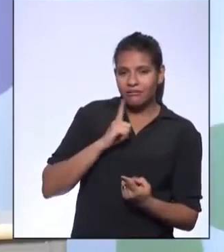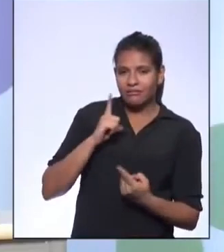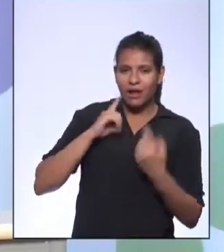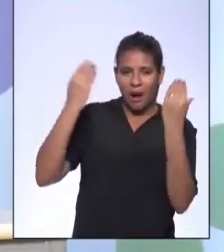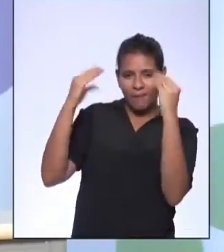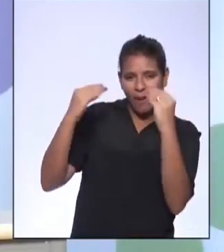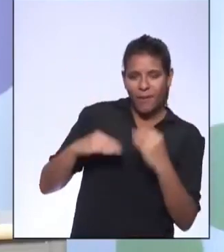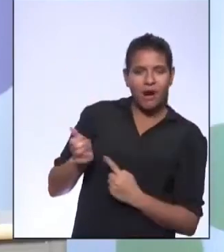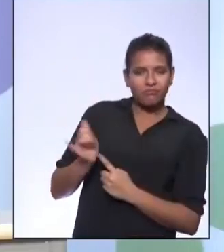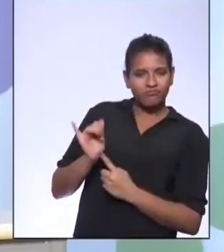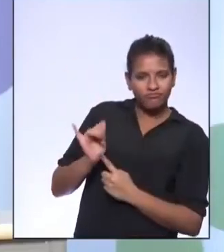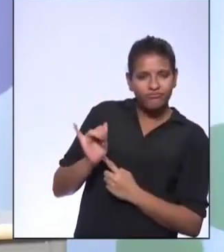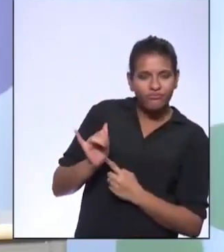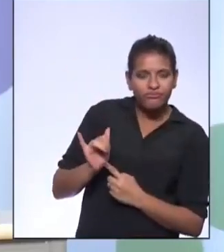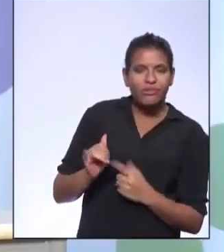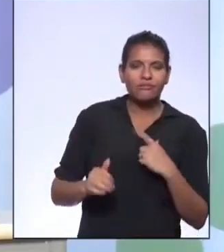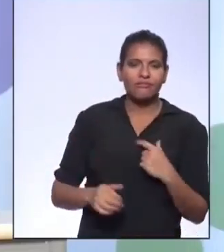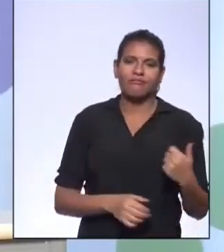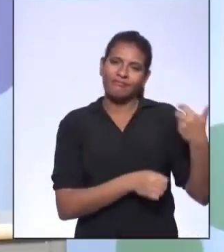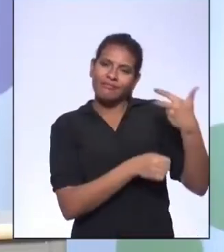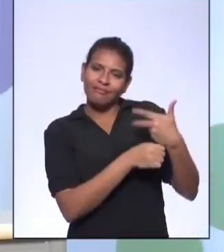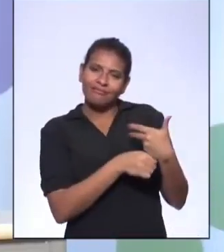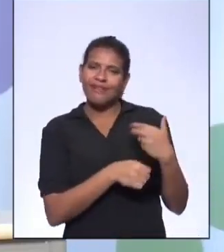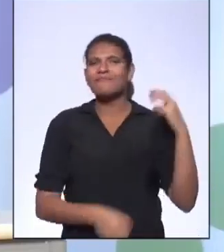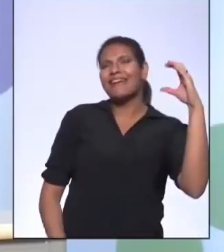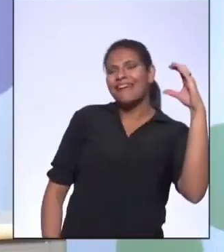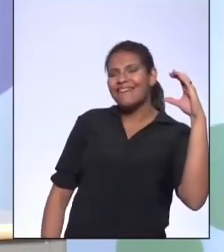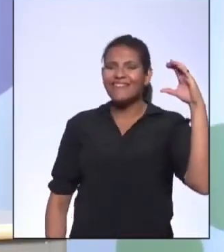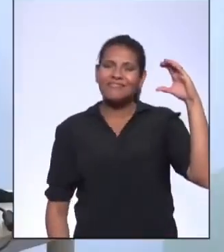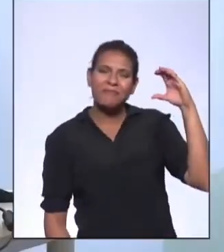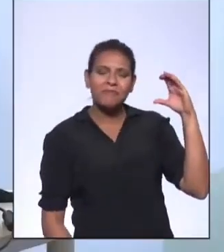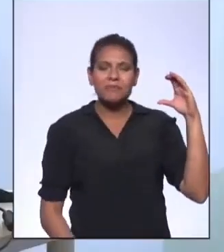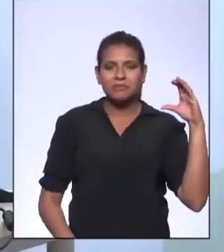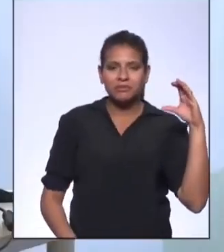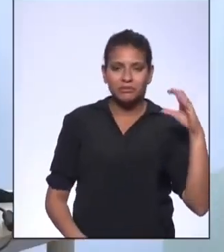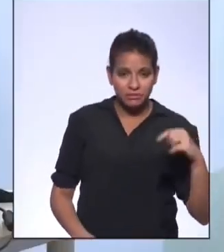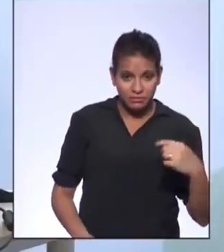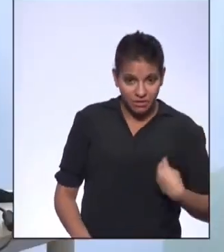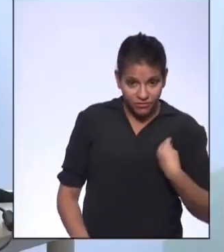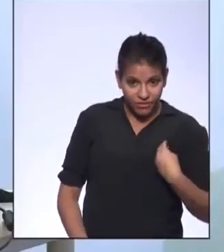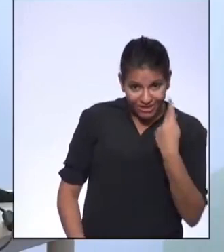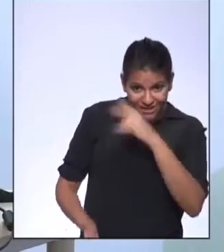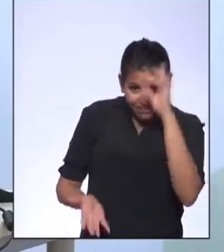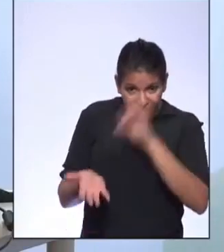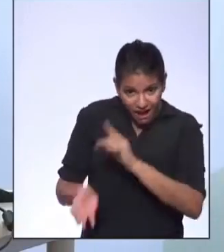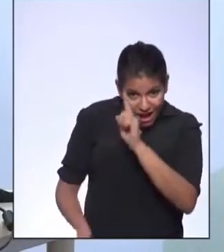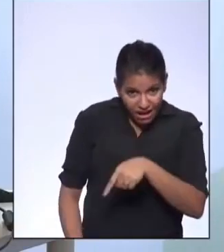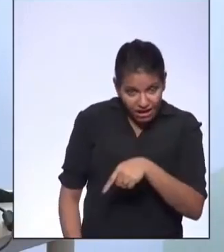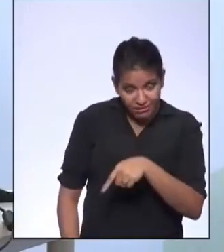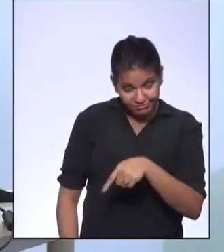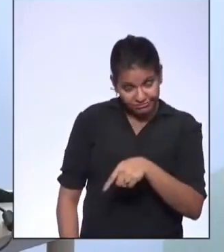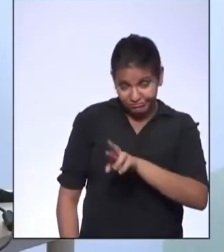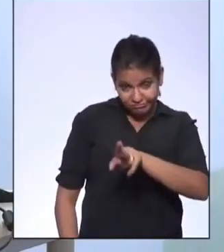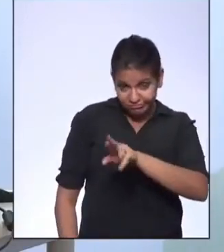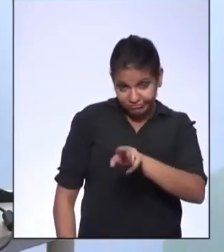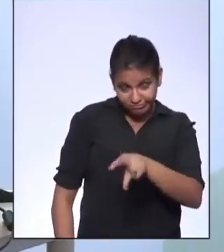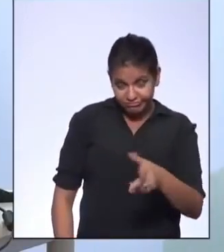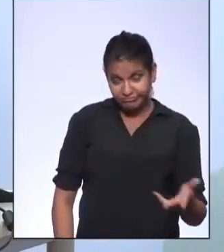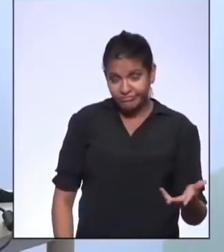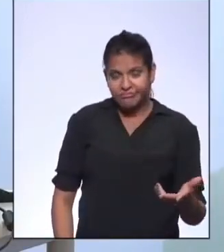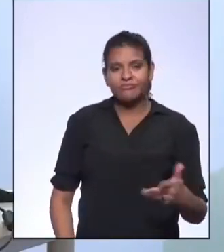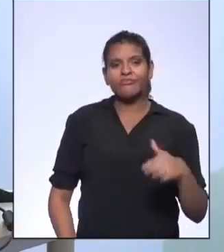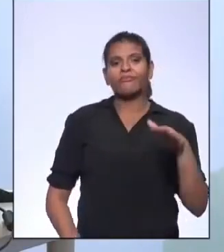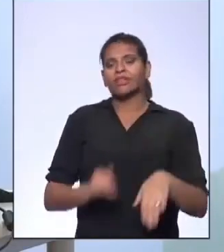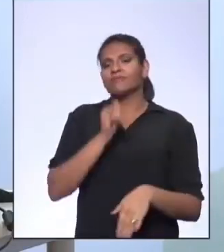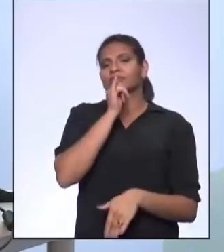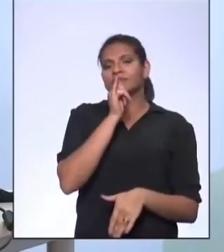Elas também não passam para a gente uma ideia que não é a realidade. Assim, todas elas acordam de